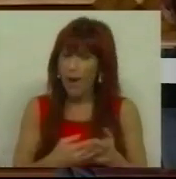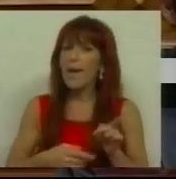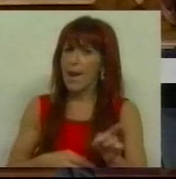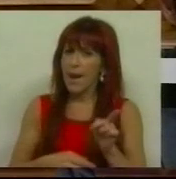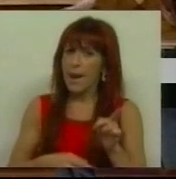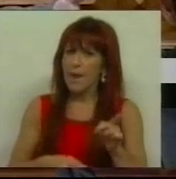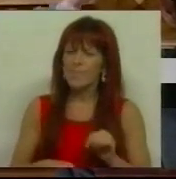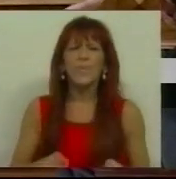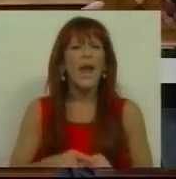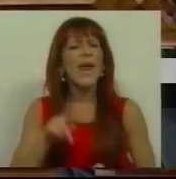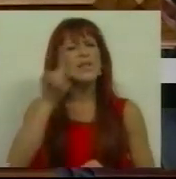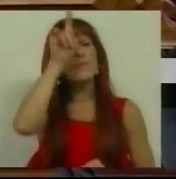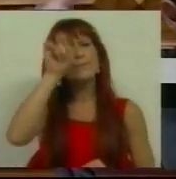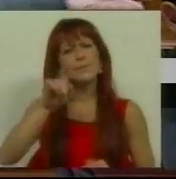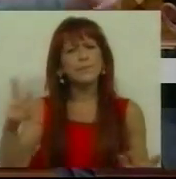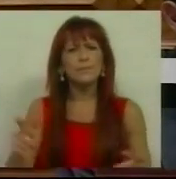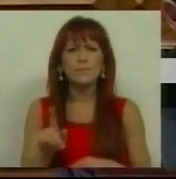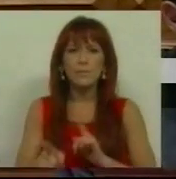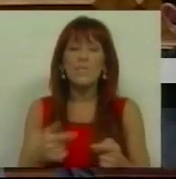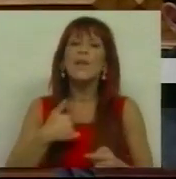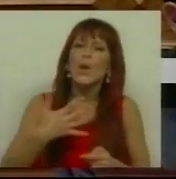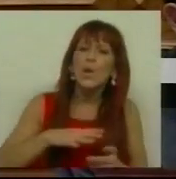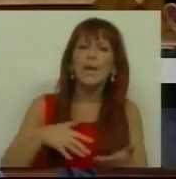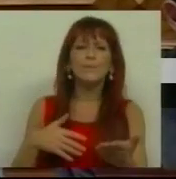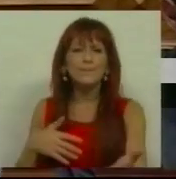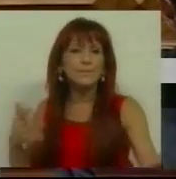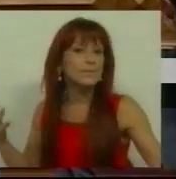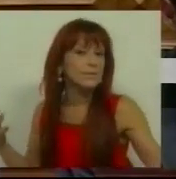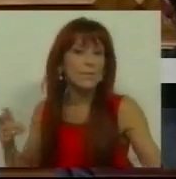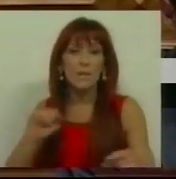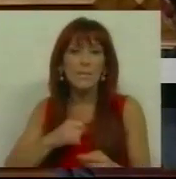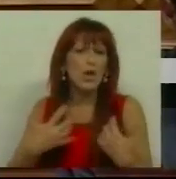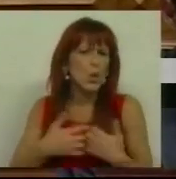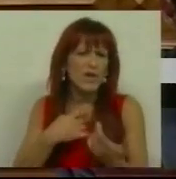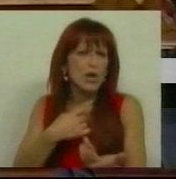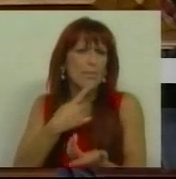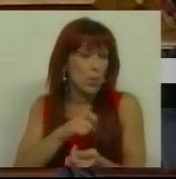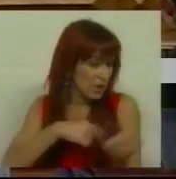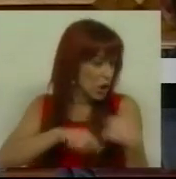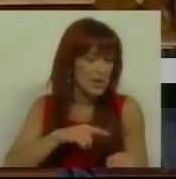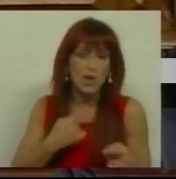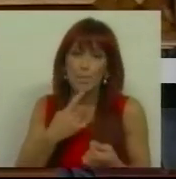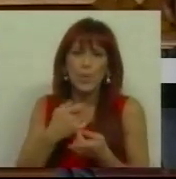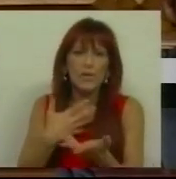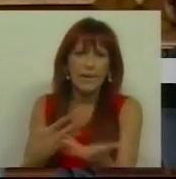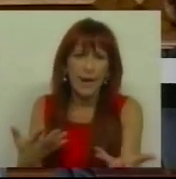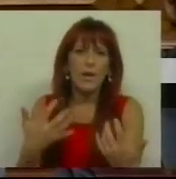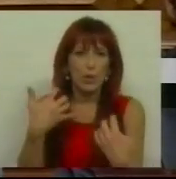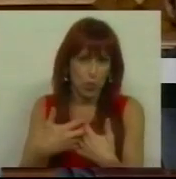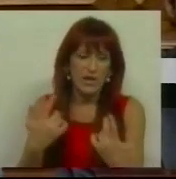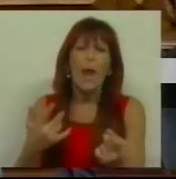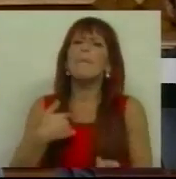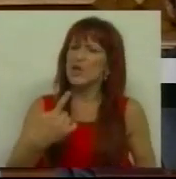causa. Esta é uma questão sobre a qual eu queria deixar-lhe as minhas dúvidas, as nossas dúvidas, mas não